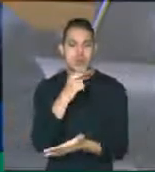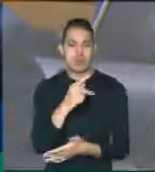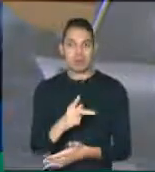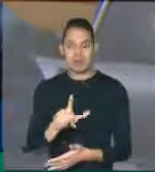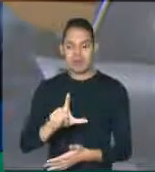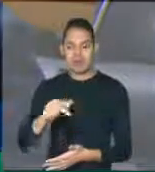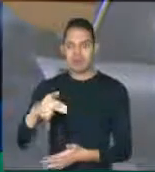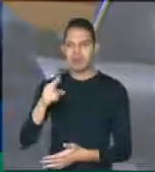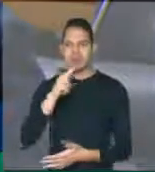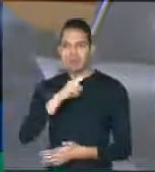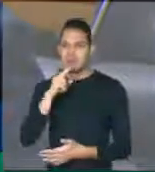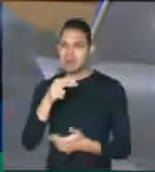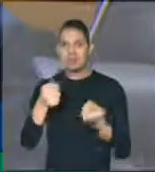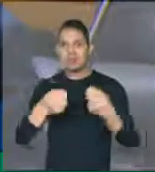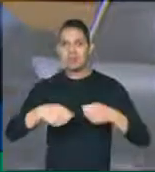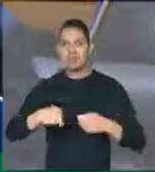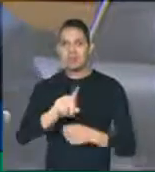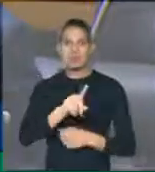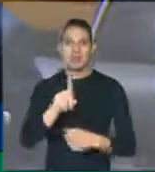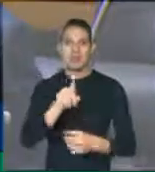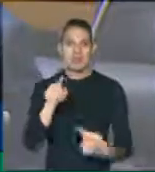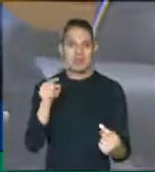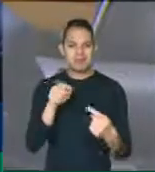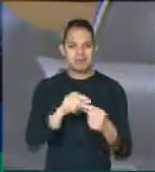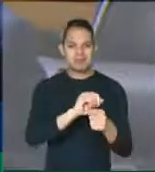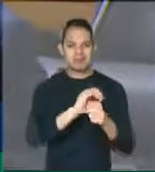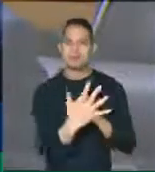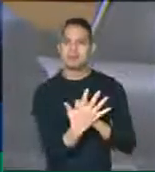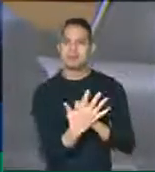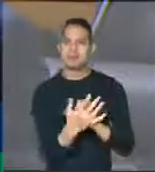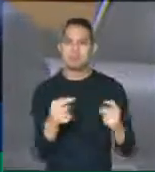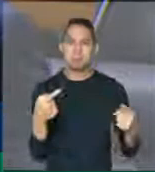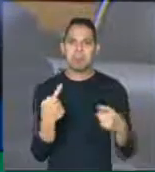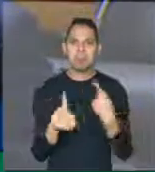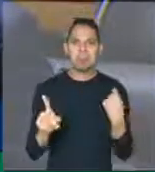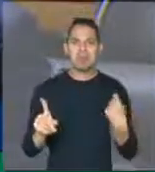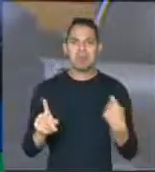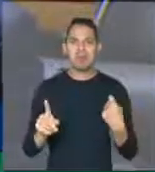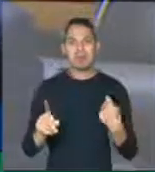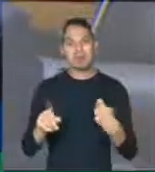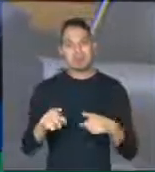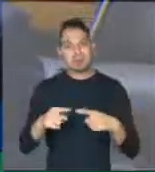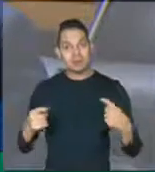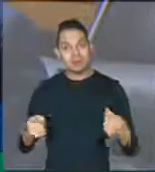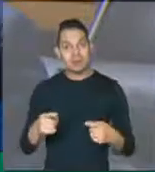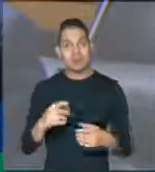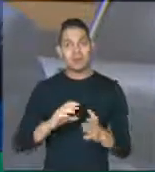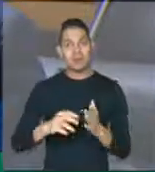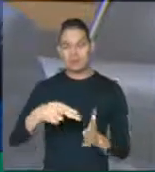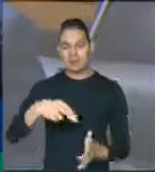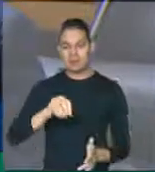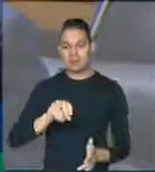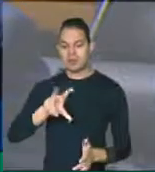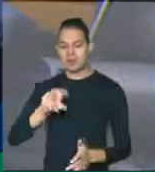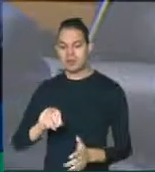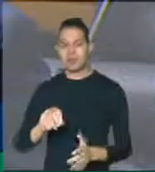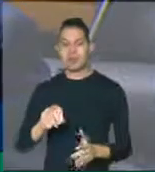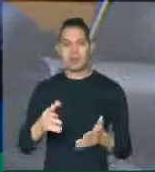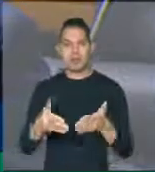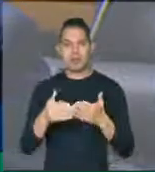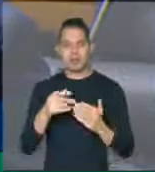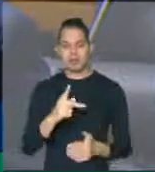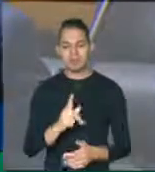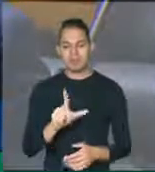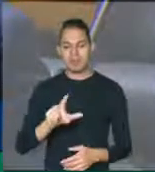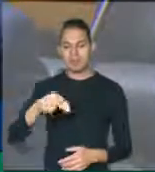nenhuma urgência, ou seja, não é relacionado à Covid. Dessa forma, senhor presidente, Partido Novo solicita que o PLN 1 seja